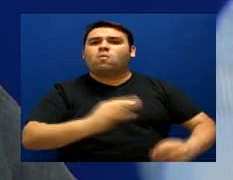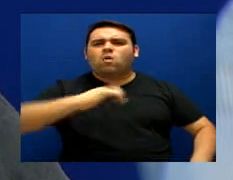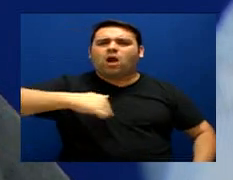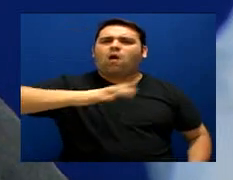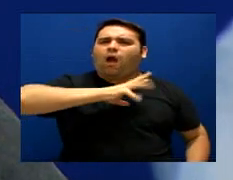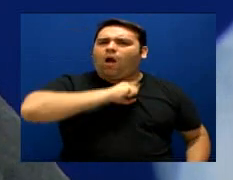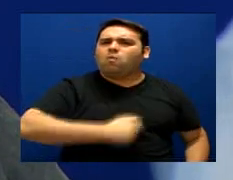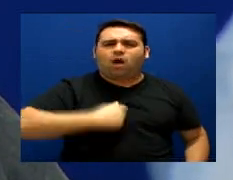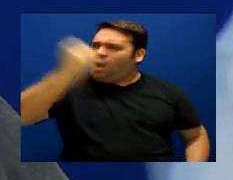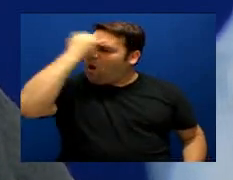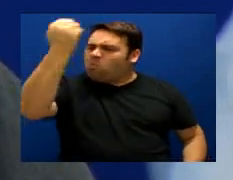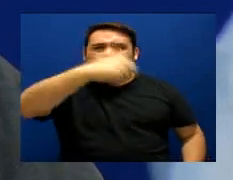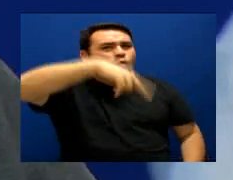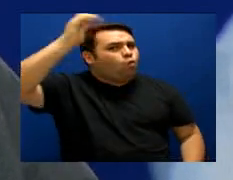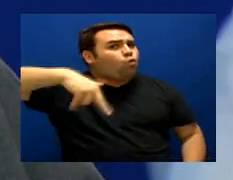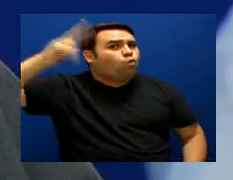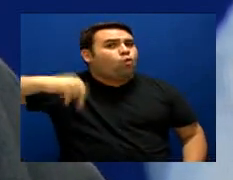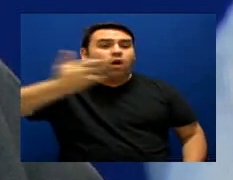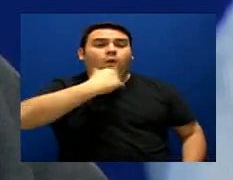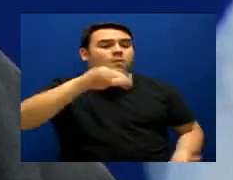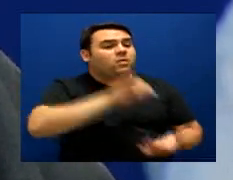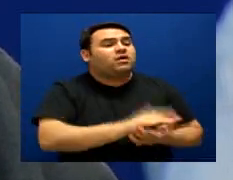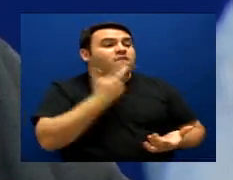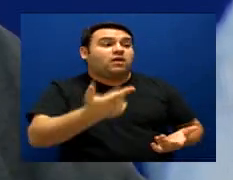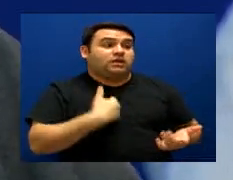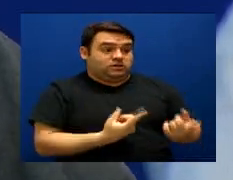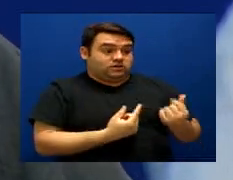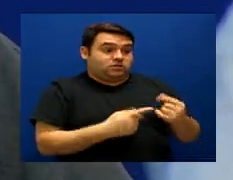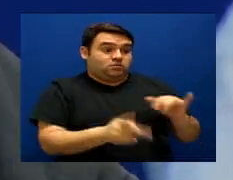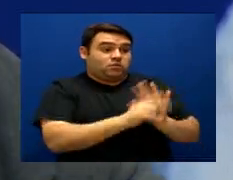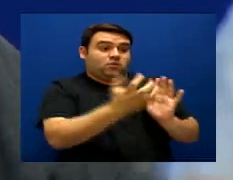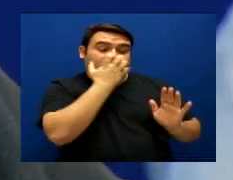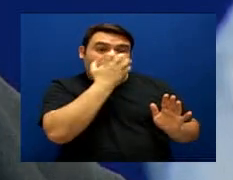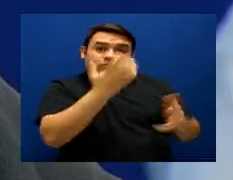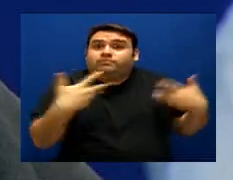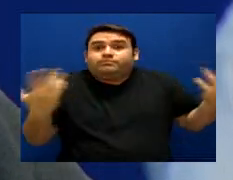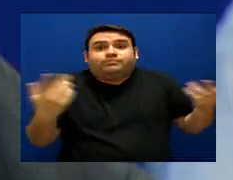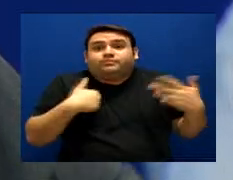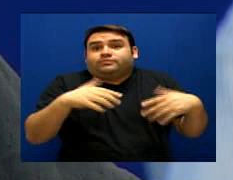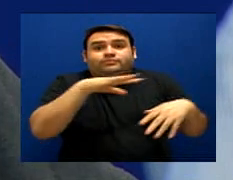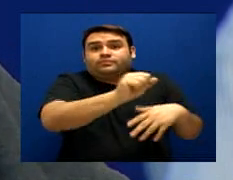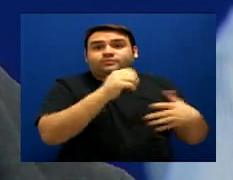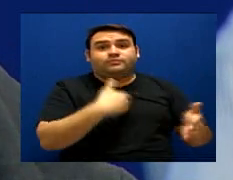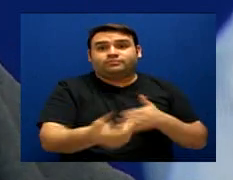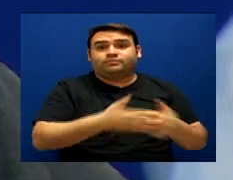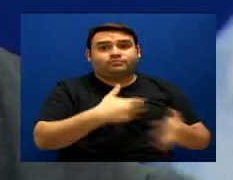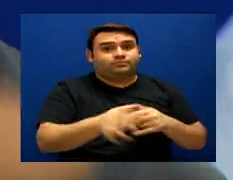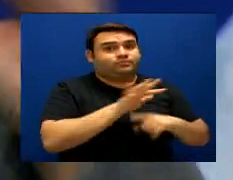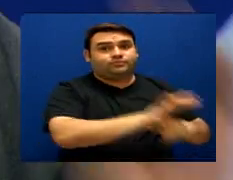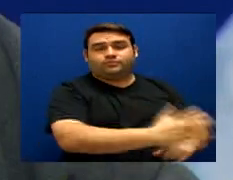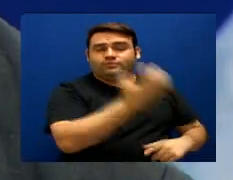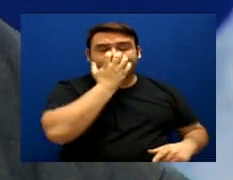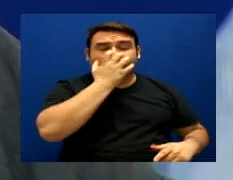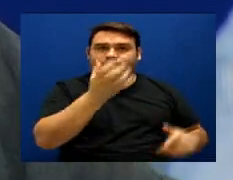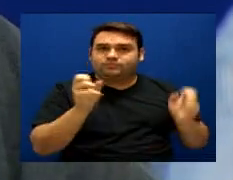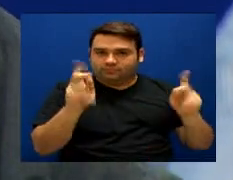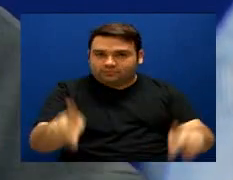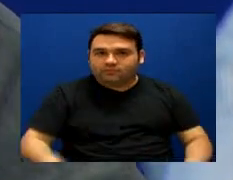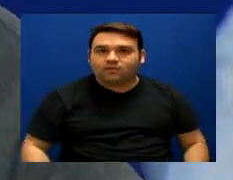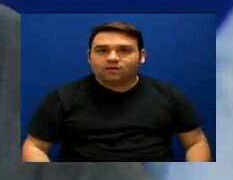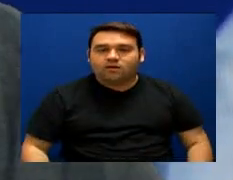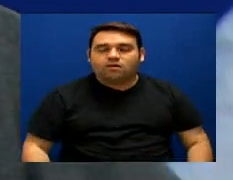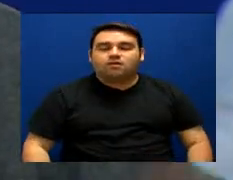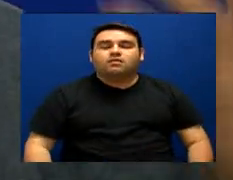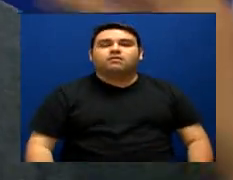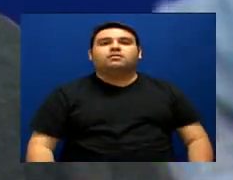amor. Não me arrependo nunca. Meu marido até fala, não te dou dinheiro porque você dá para os cachorros. Mas eu pego do mesmo jeito e dou para os cachorros. Tá? Então,